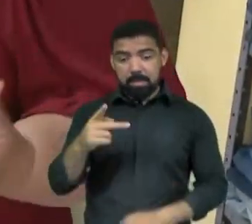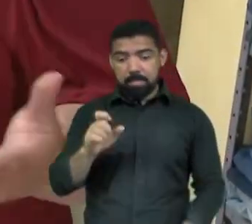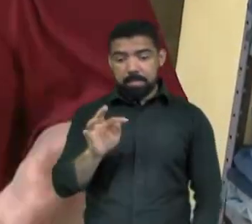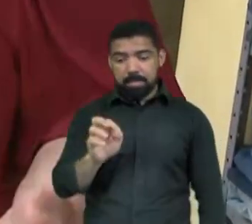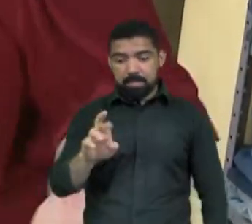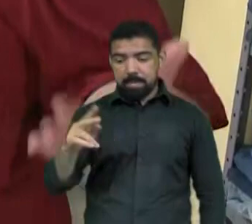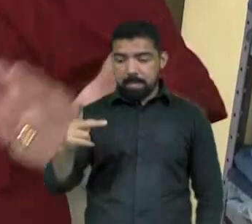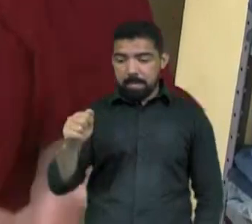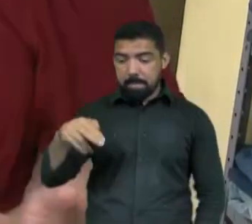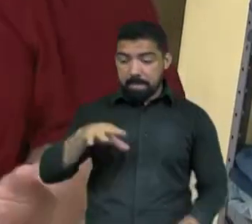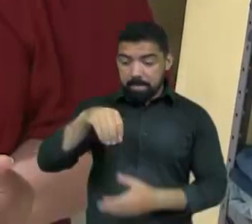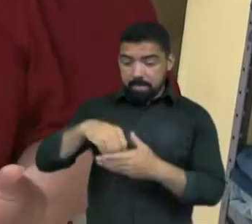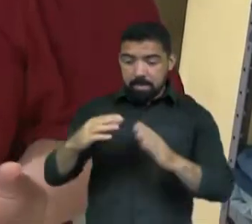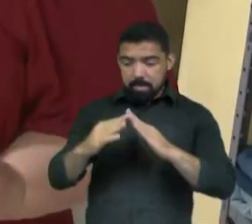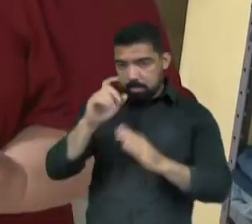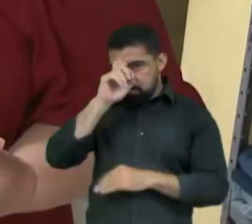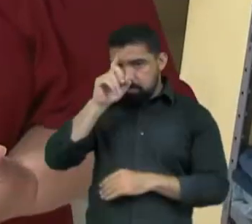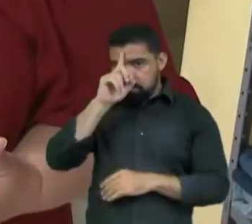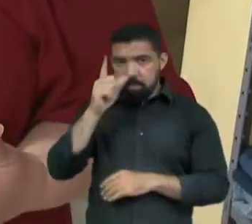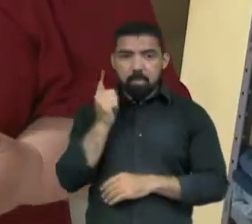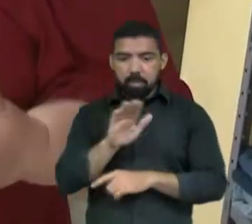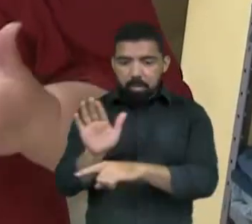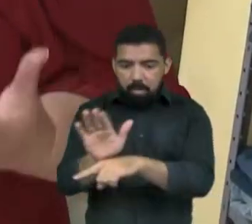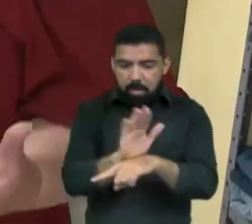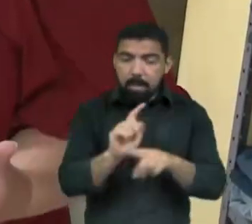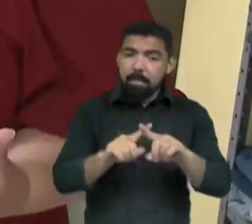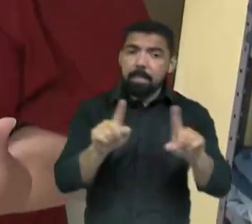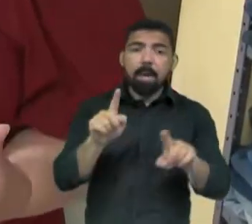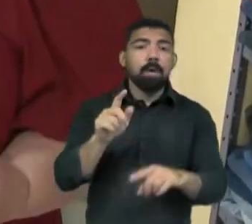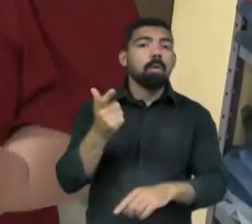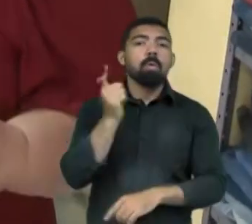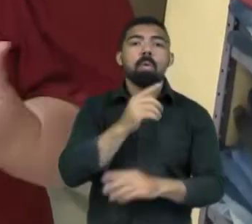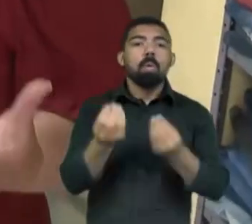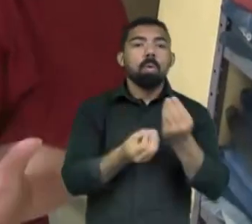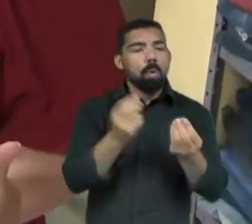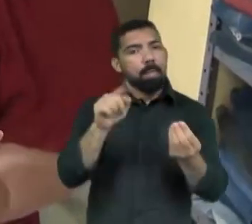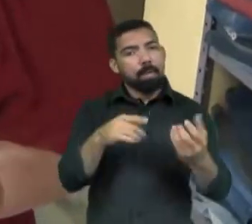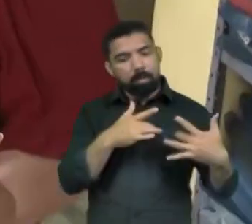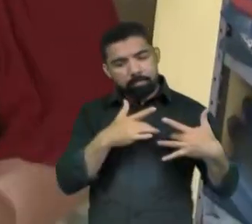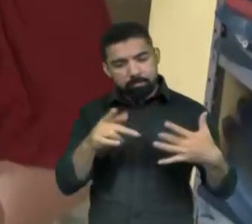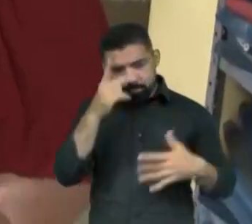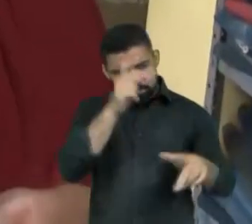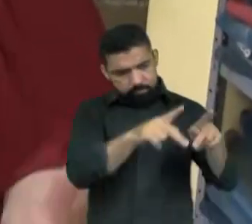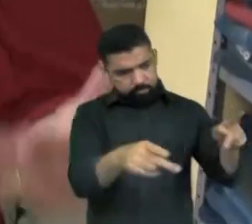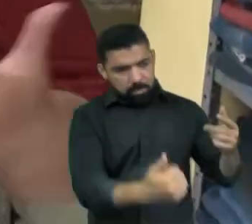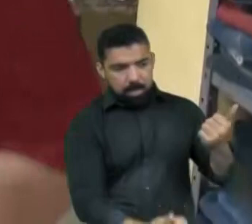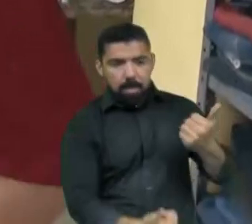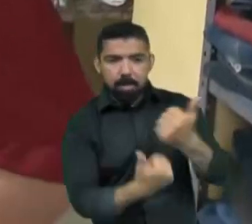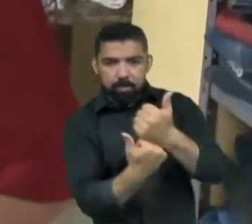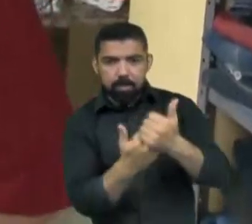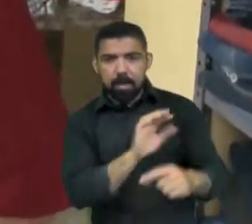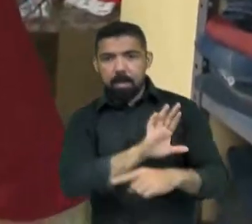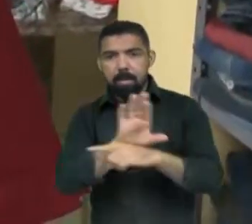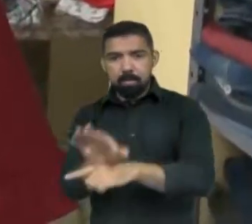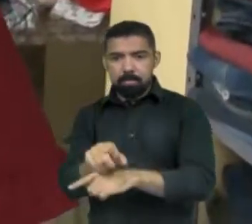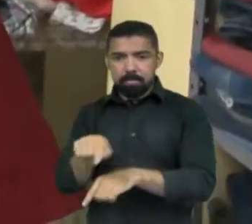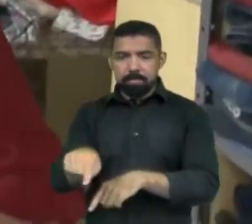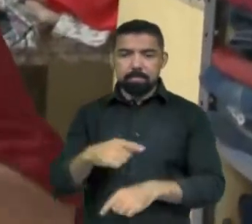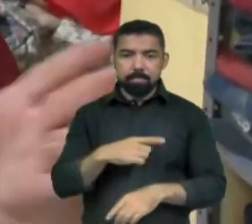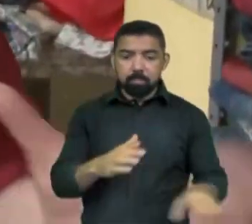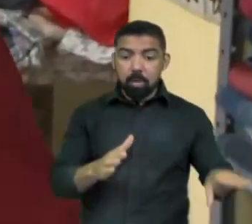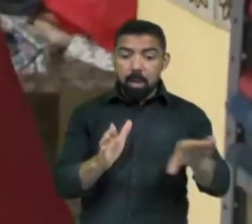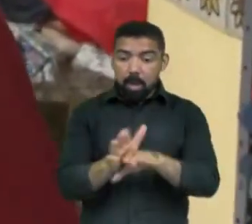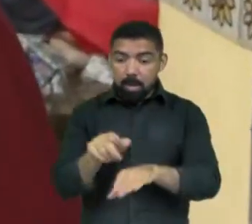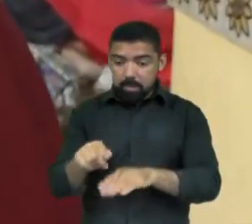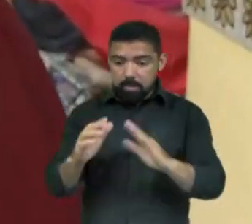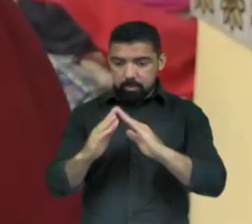é possível graças à doação das pessoas. Então, esses programas sociais apoiam essas famílias desde a chegada no hospital, no